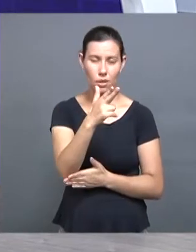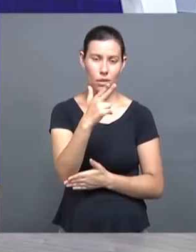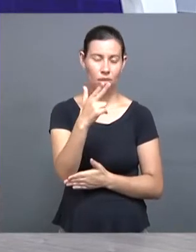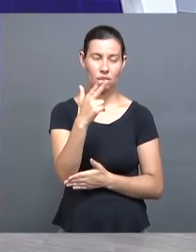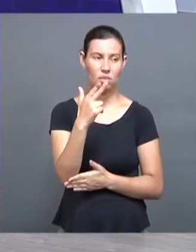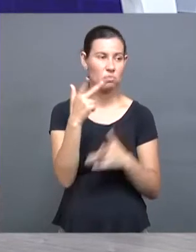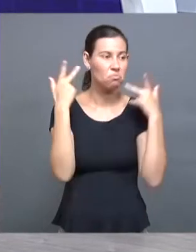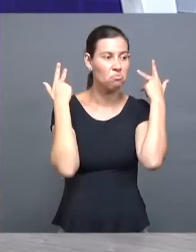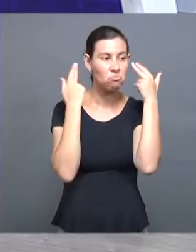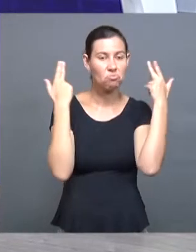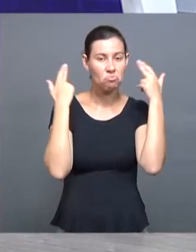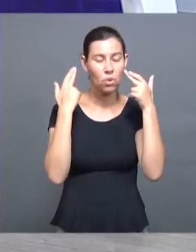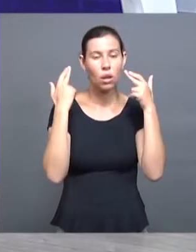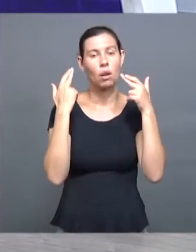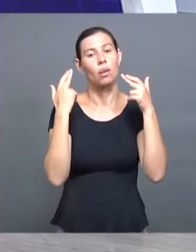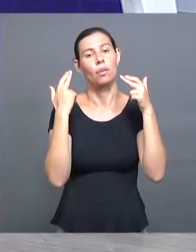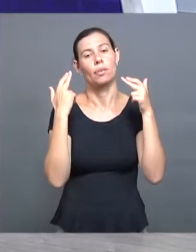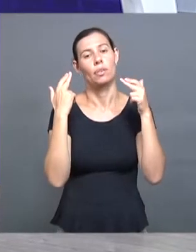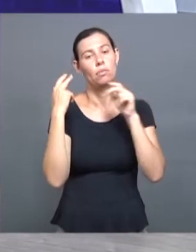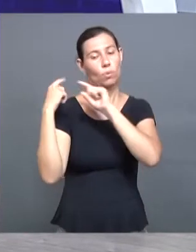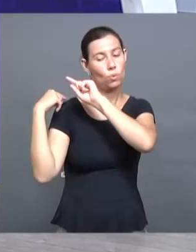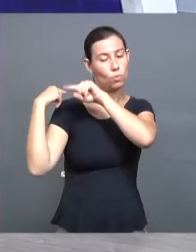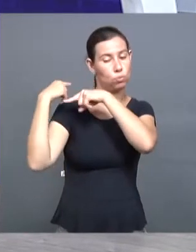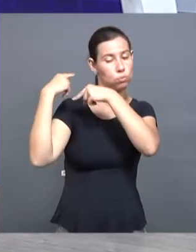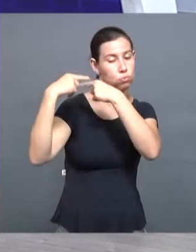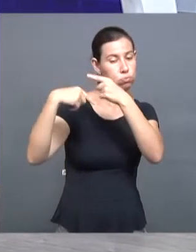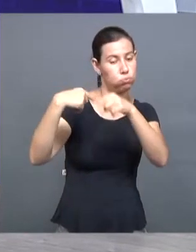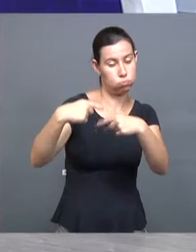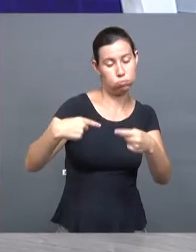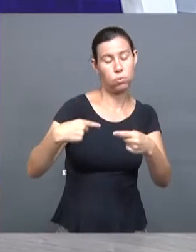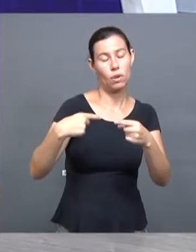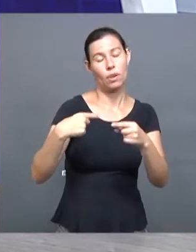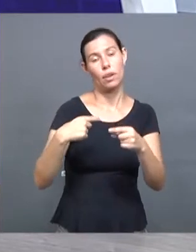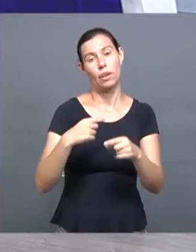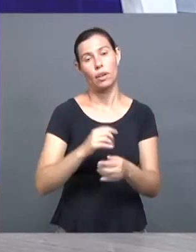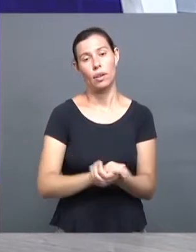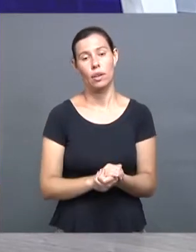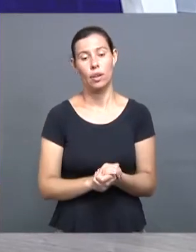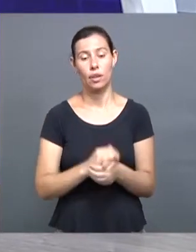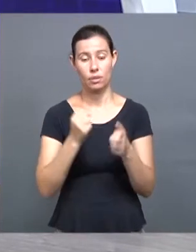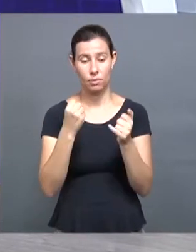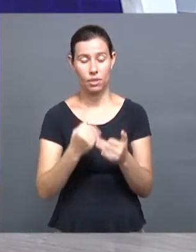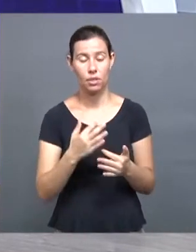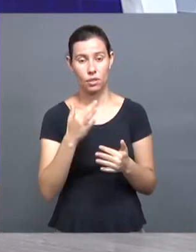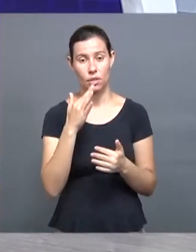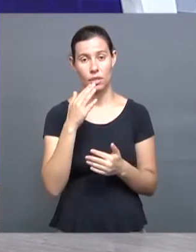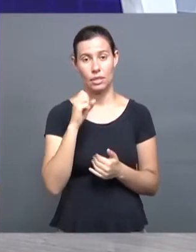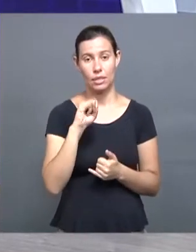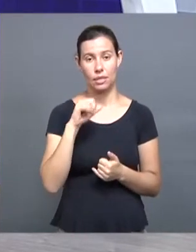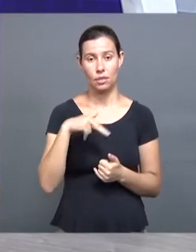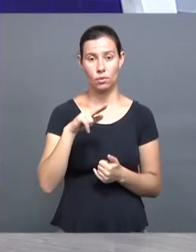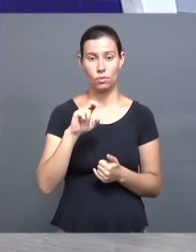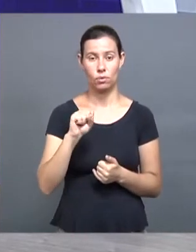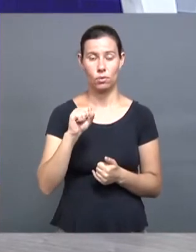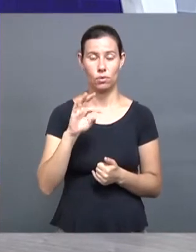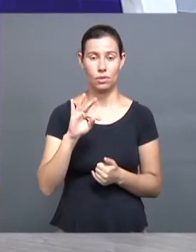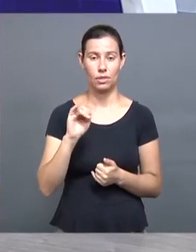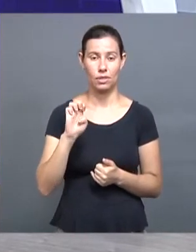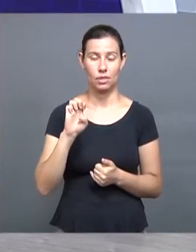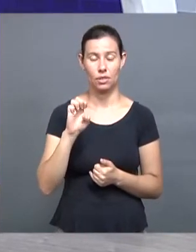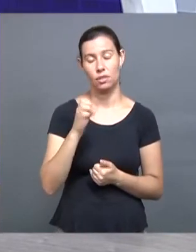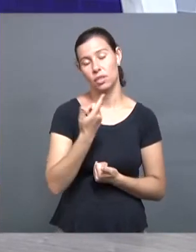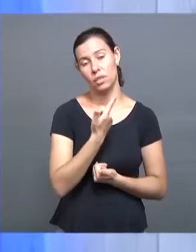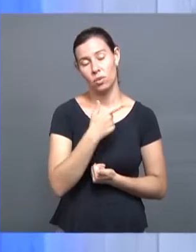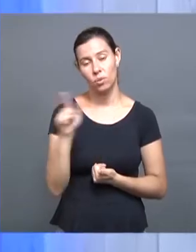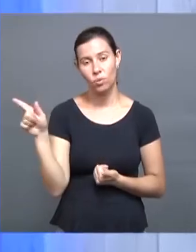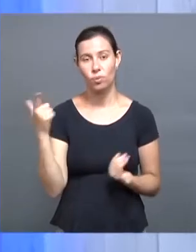as gerações vão passando essas informações, além da sinusite, você causa doença oftalmológica,